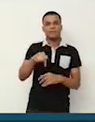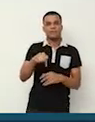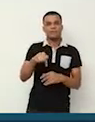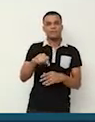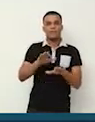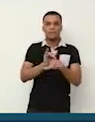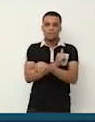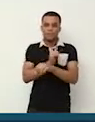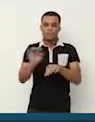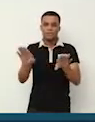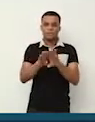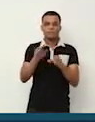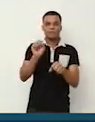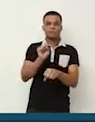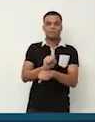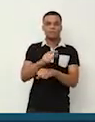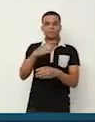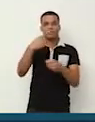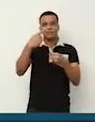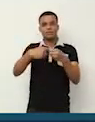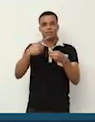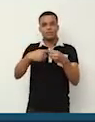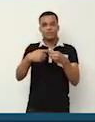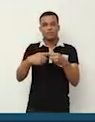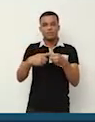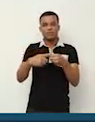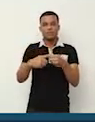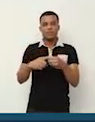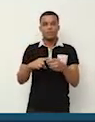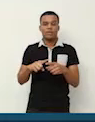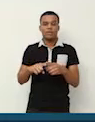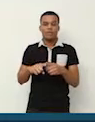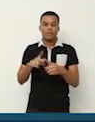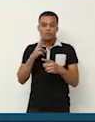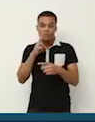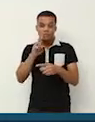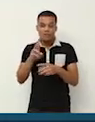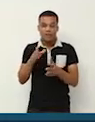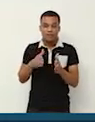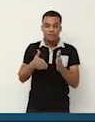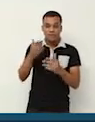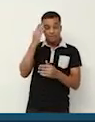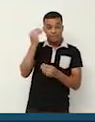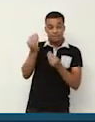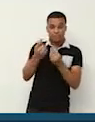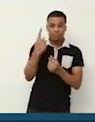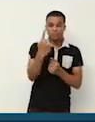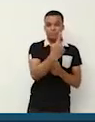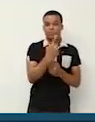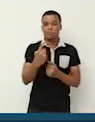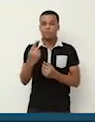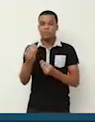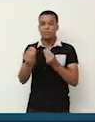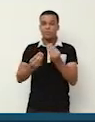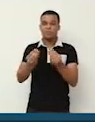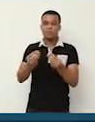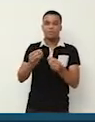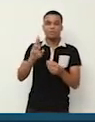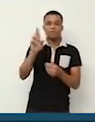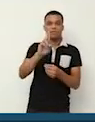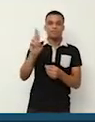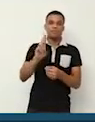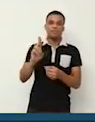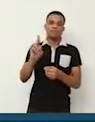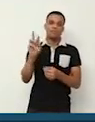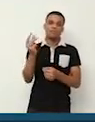e projetos paralisados na cidade. Para isso, vamos auditá-las uma a uma para saber quanto foi